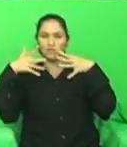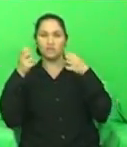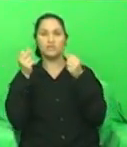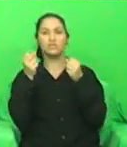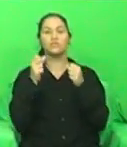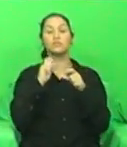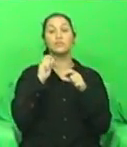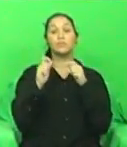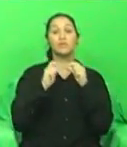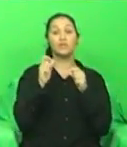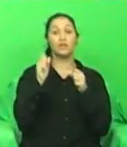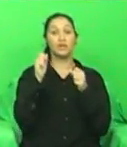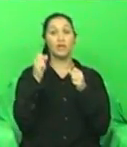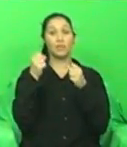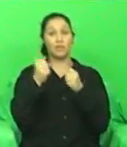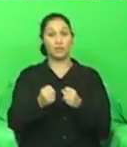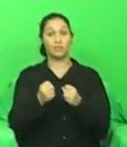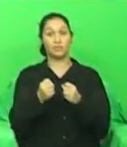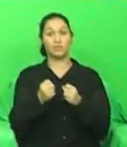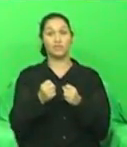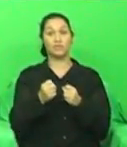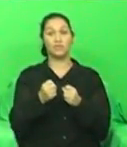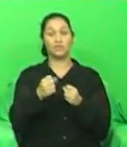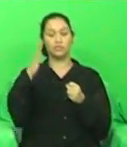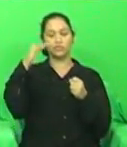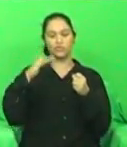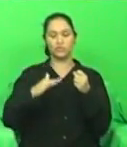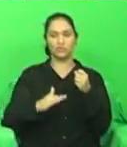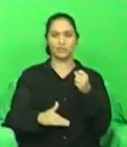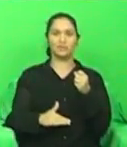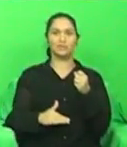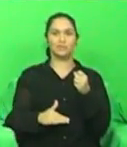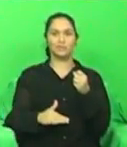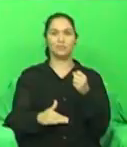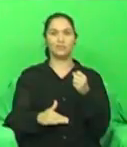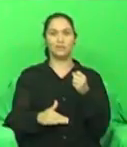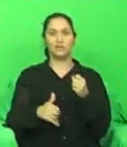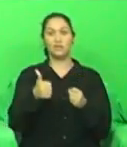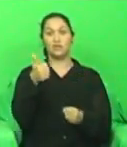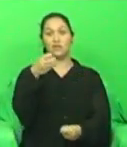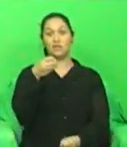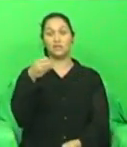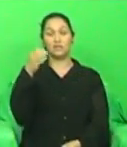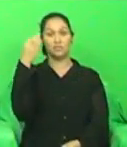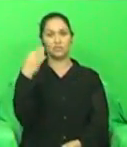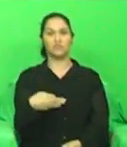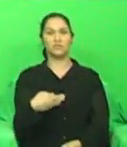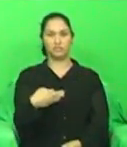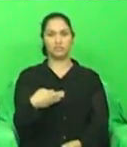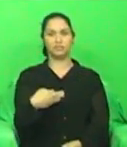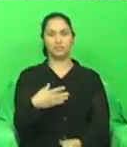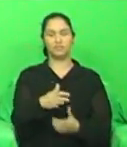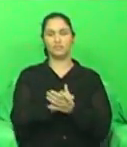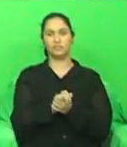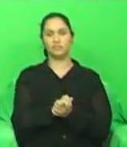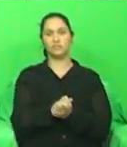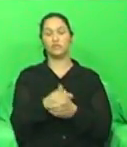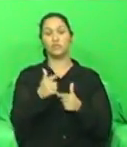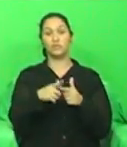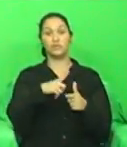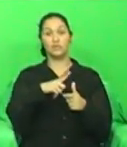baixar 100% da porque tem empresas públicas 50% da metade - tem empresas que pagam de dois mil e